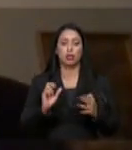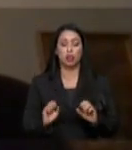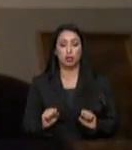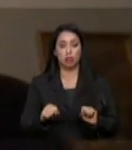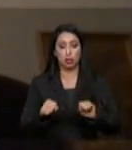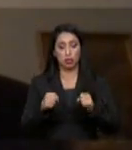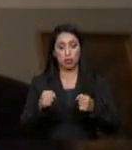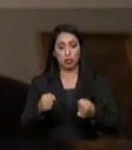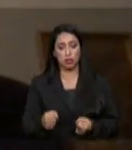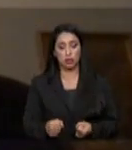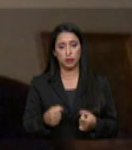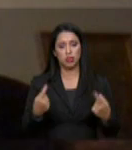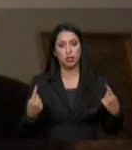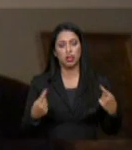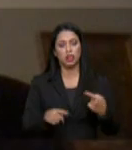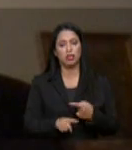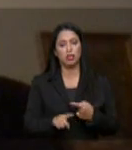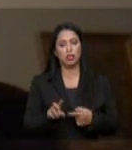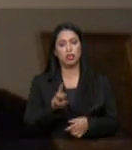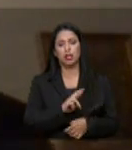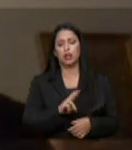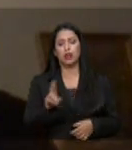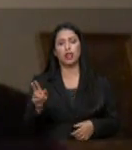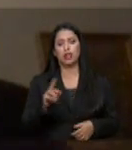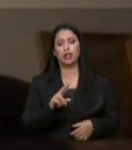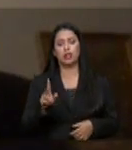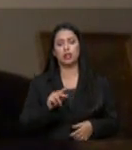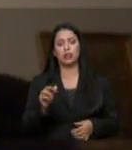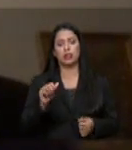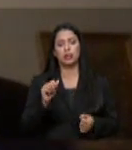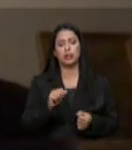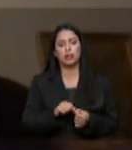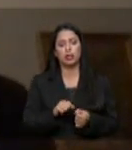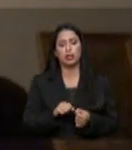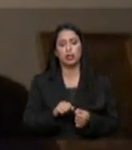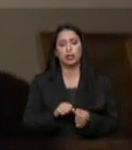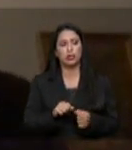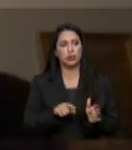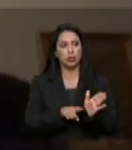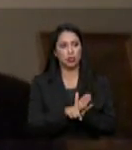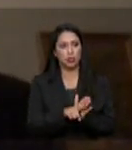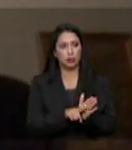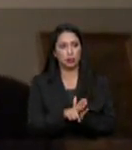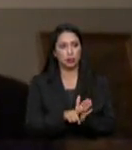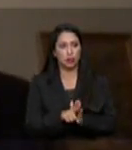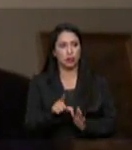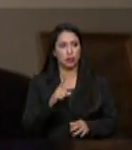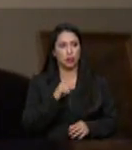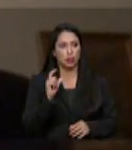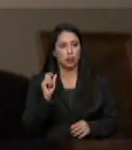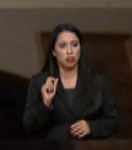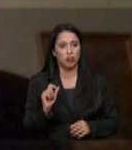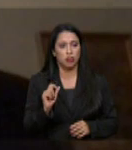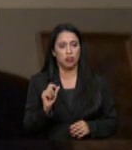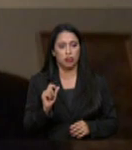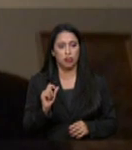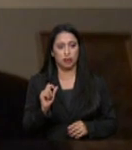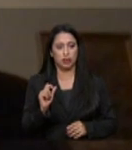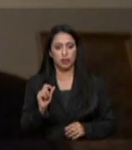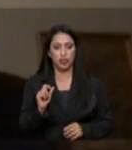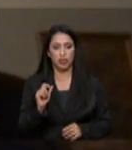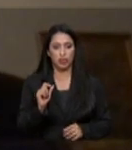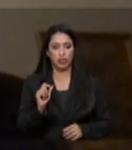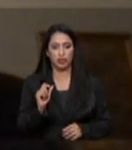da Defesa questionando a não a não realização de diligências requeridas com